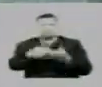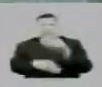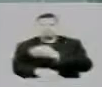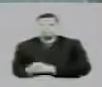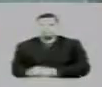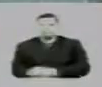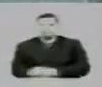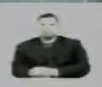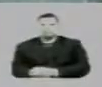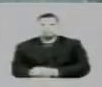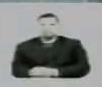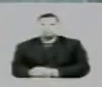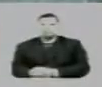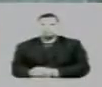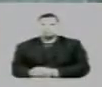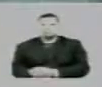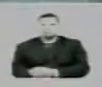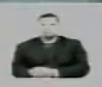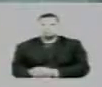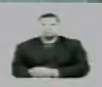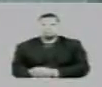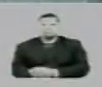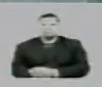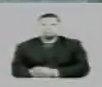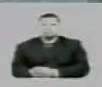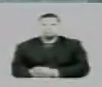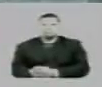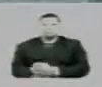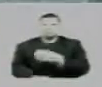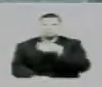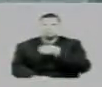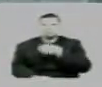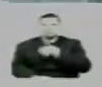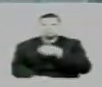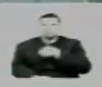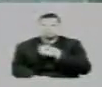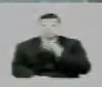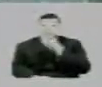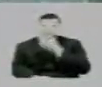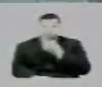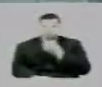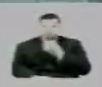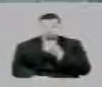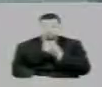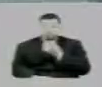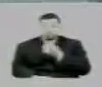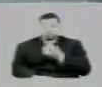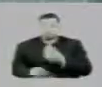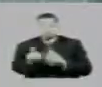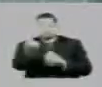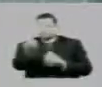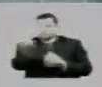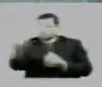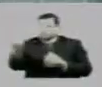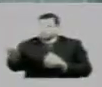é o órgão financiador, no sentido de não permitir a liberação dos